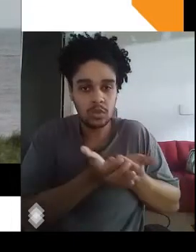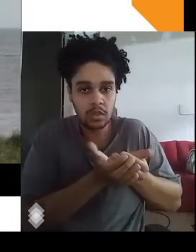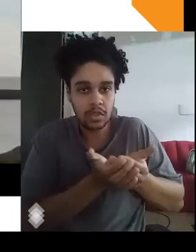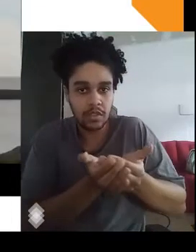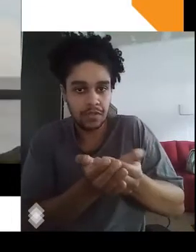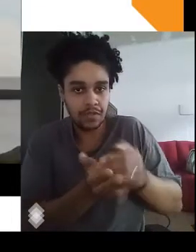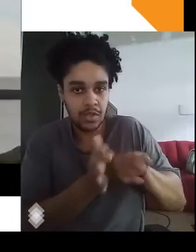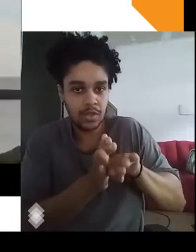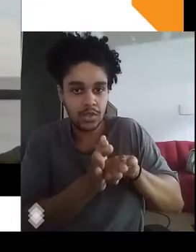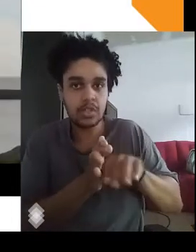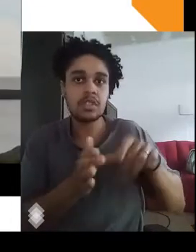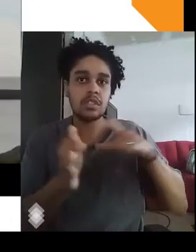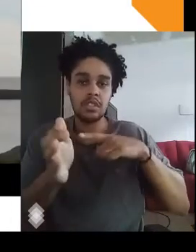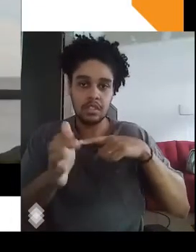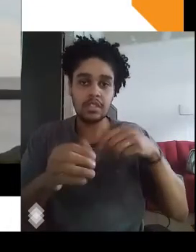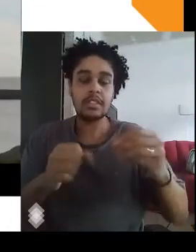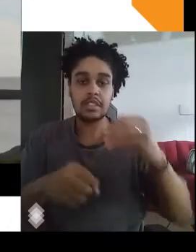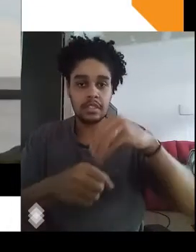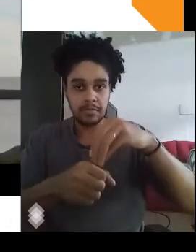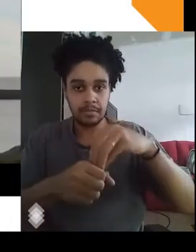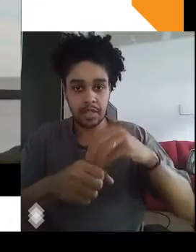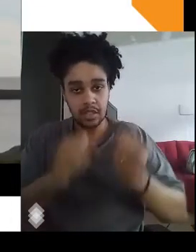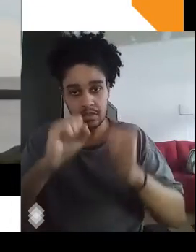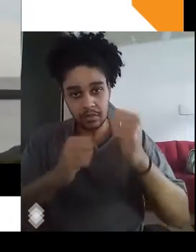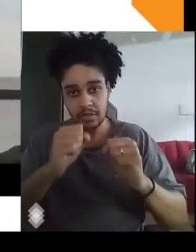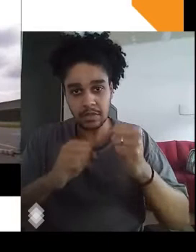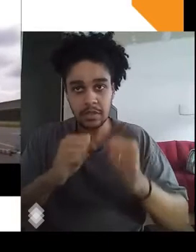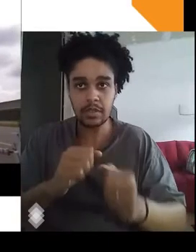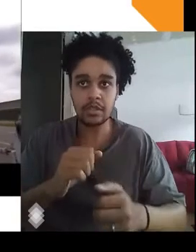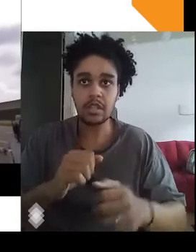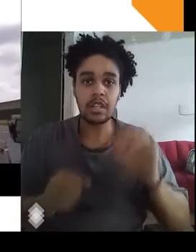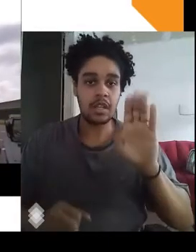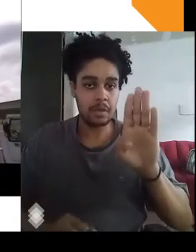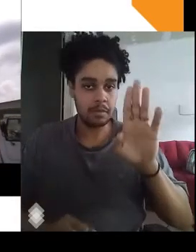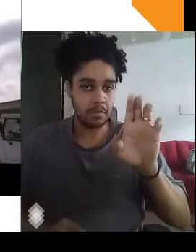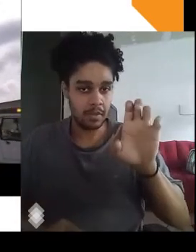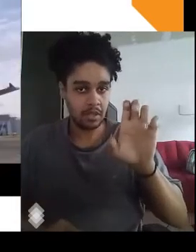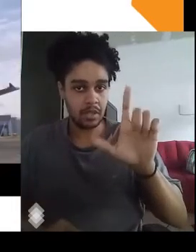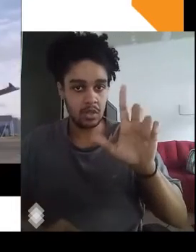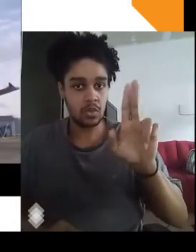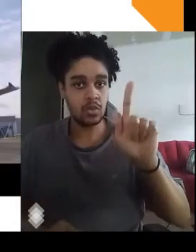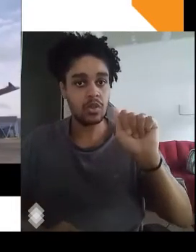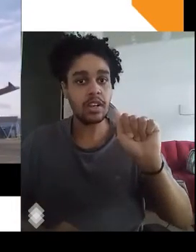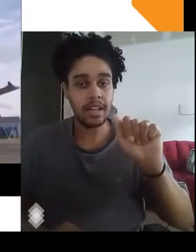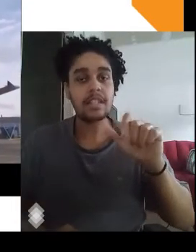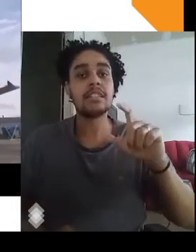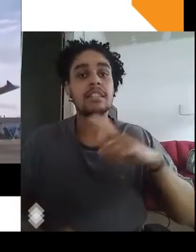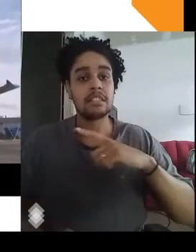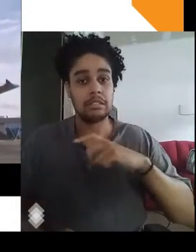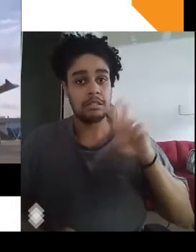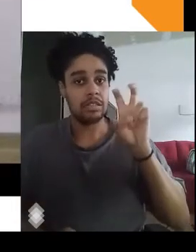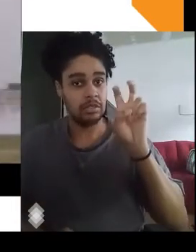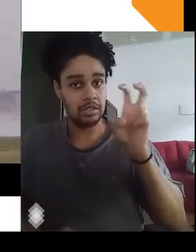navio. O porto de Hamburgo é aqui do lado e a Airbus tem até mesmo um deck próprio dentro da fábrica. Ou então por meio desse avião cabeçudo, o Beluga. Existem